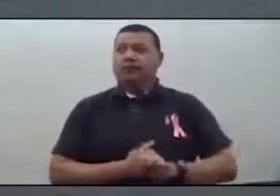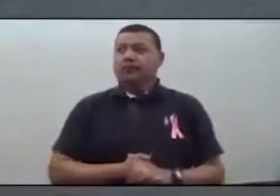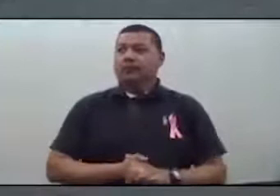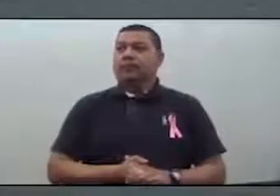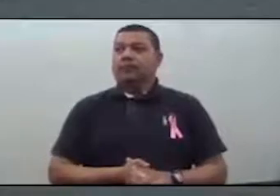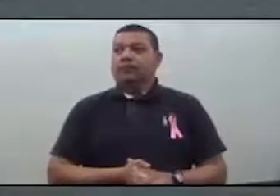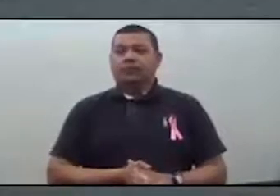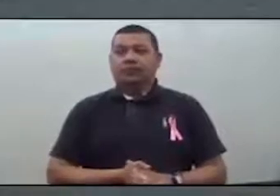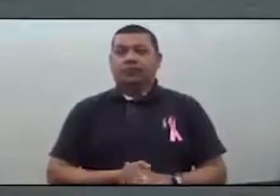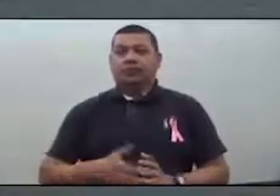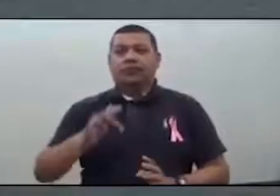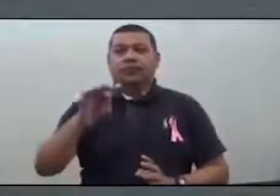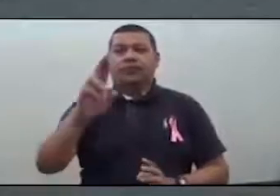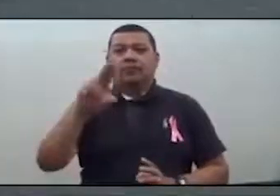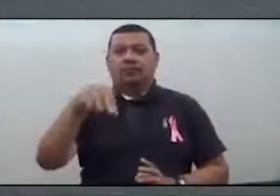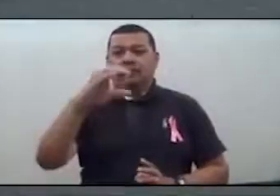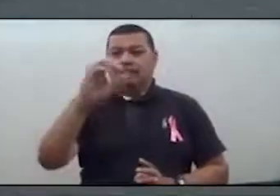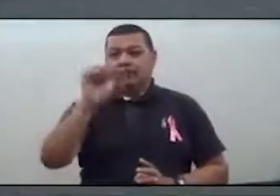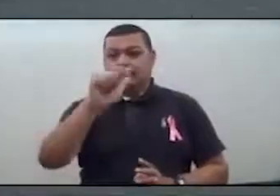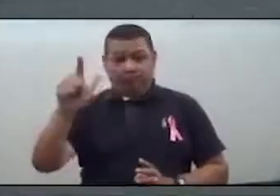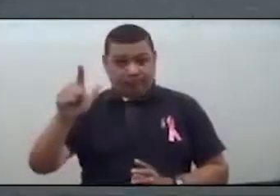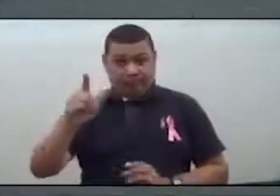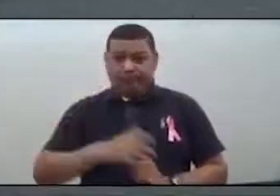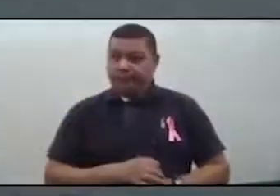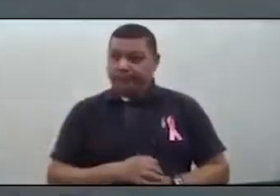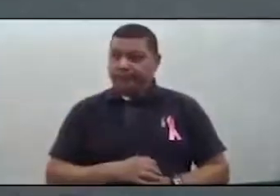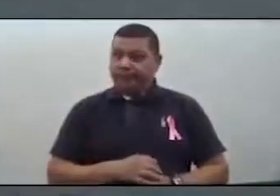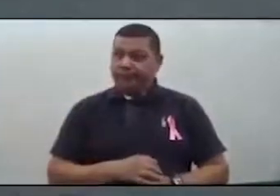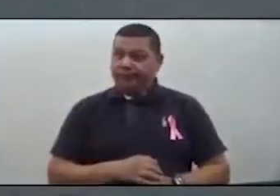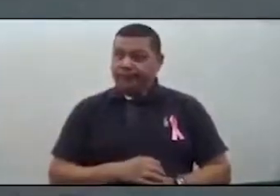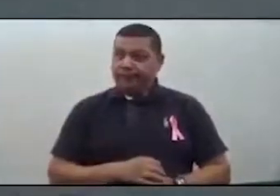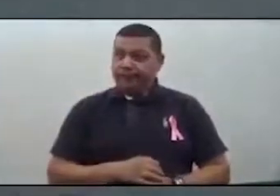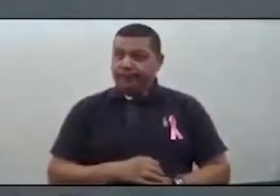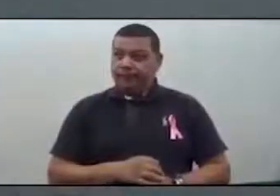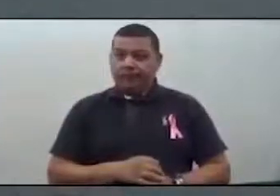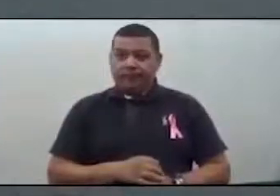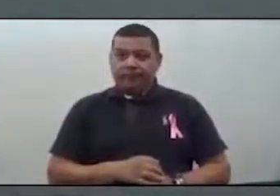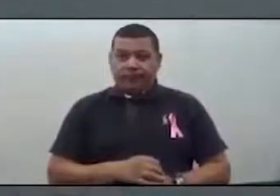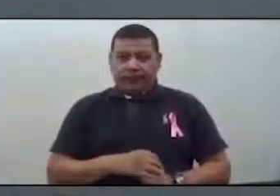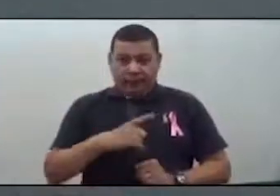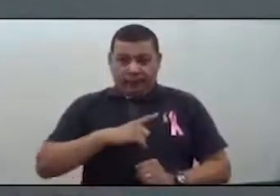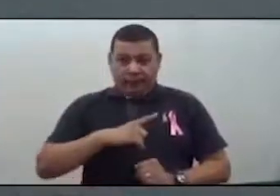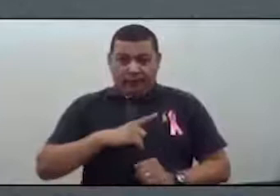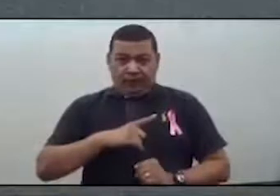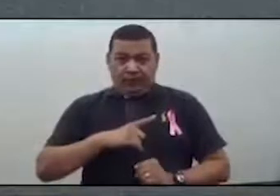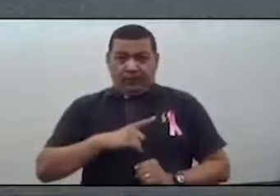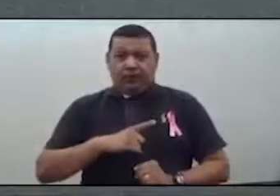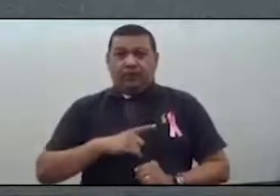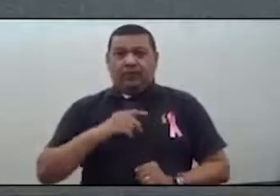Feliz com a Funcal. A Funcal saiu de R$700 mil para